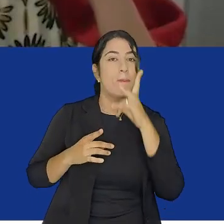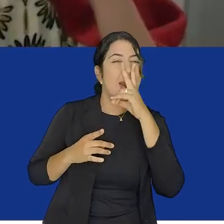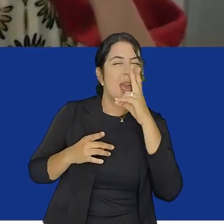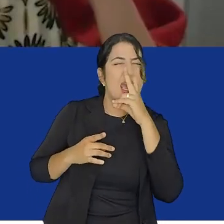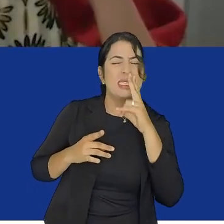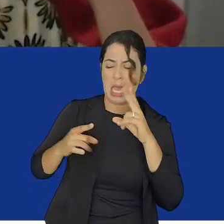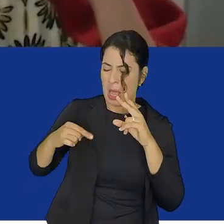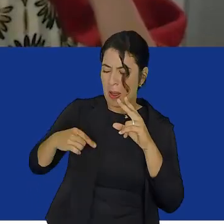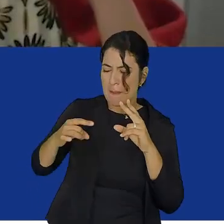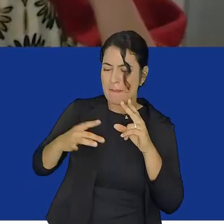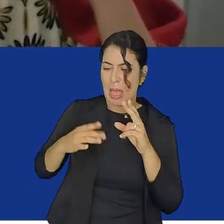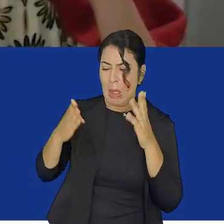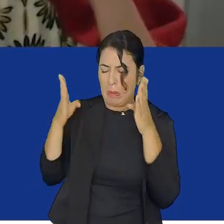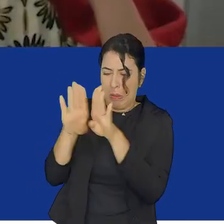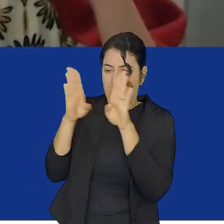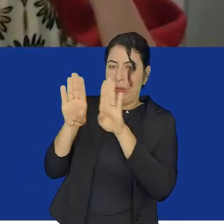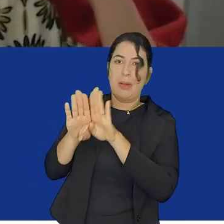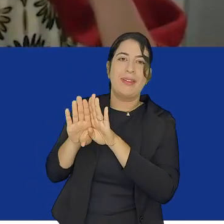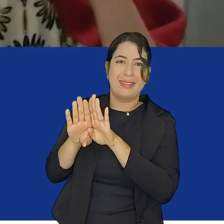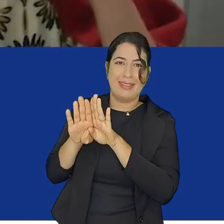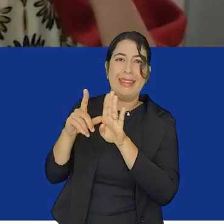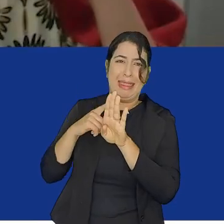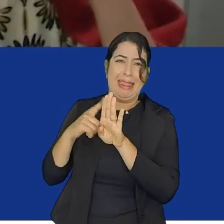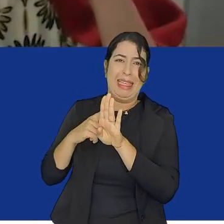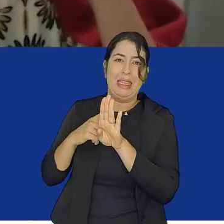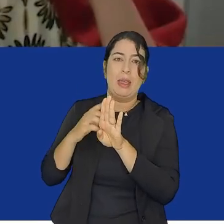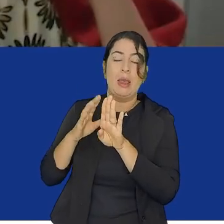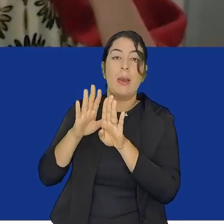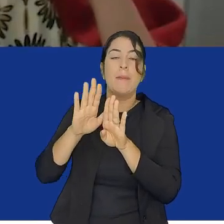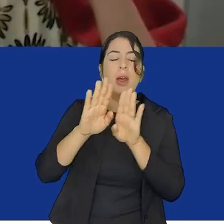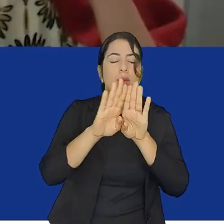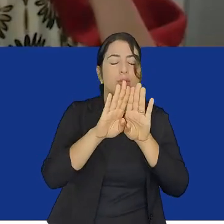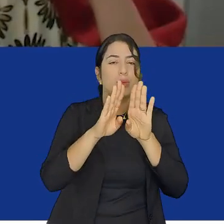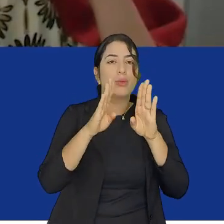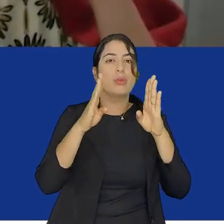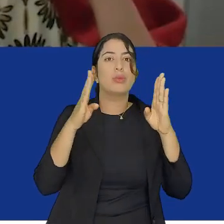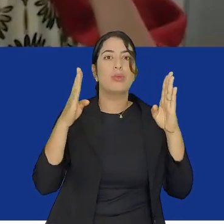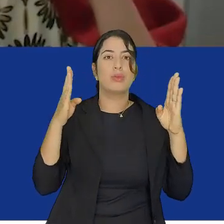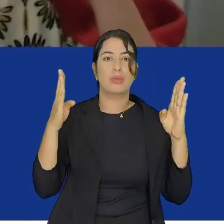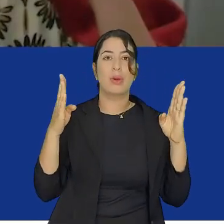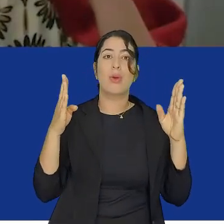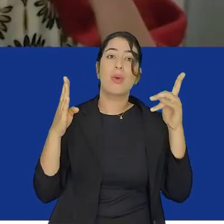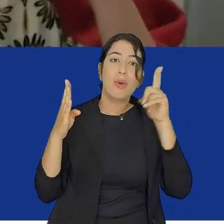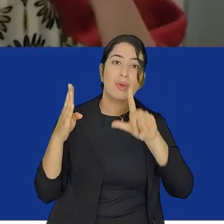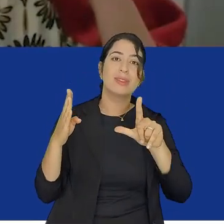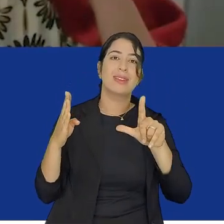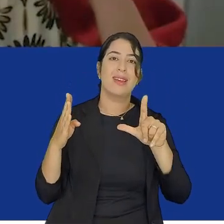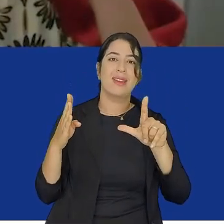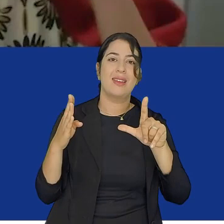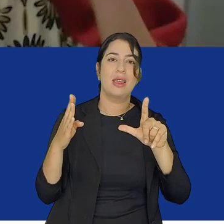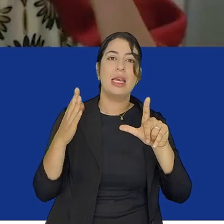futuro. O medo nos congela nesse lugar da impossibilidade, da reclamação, do